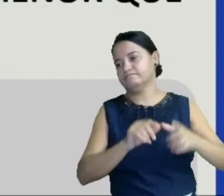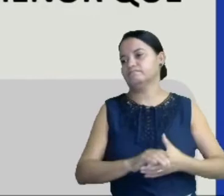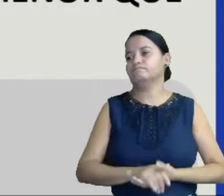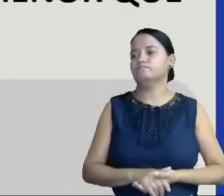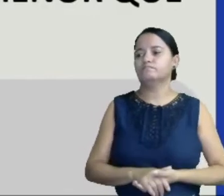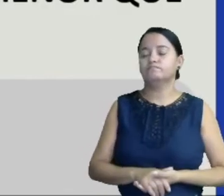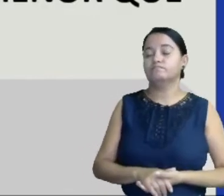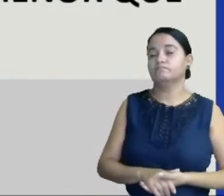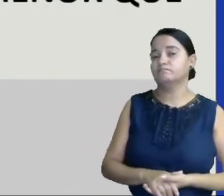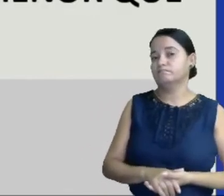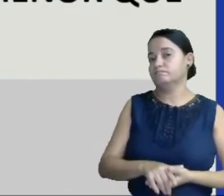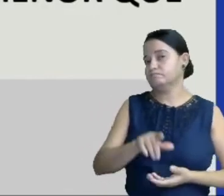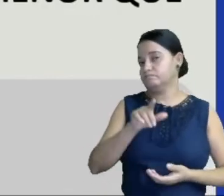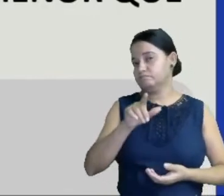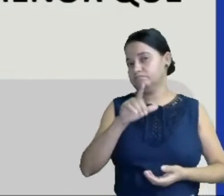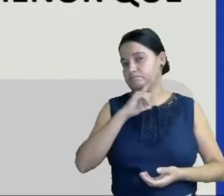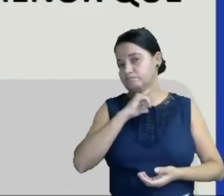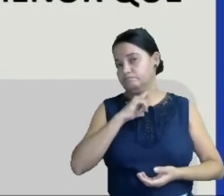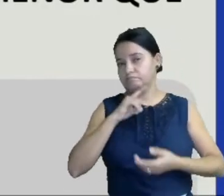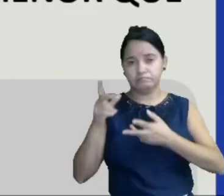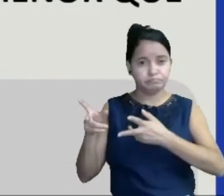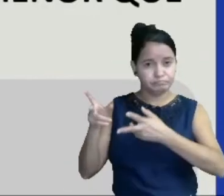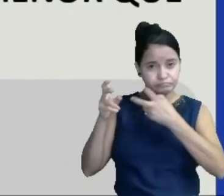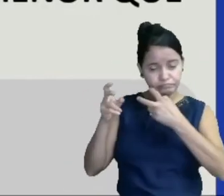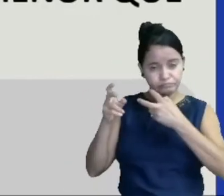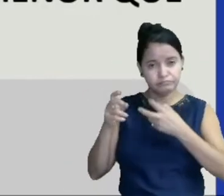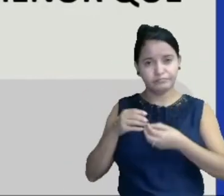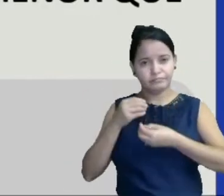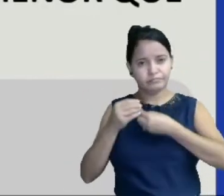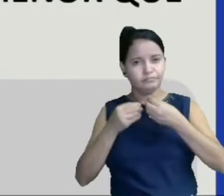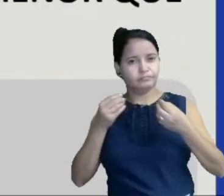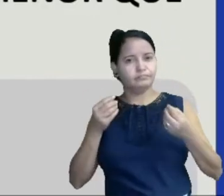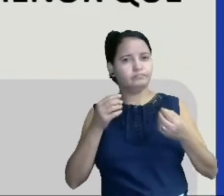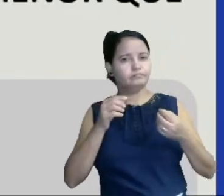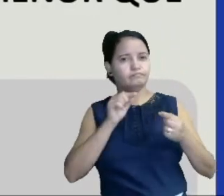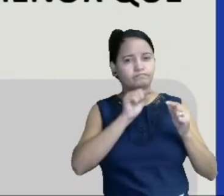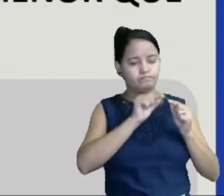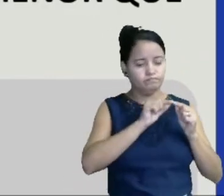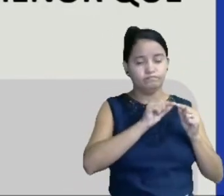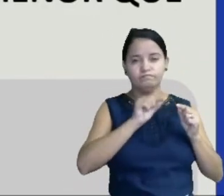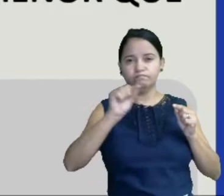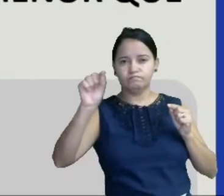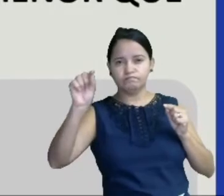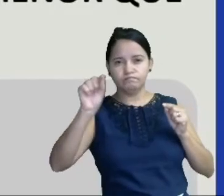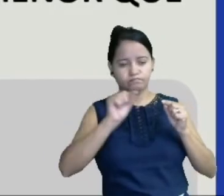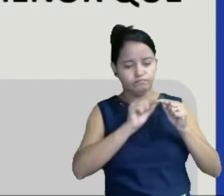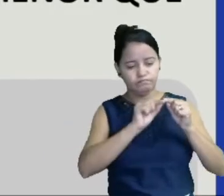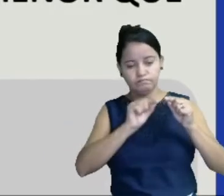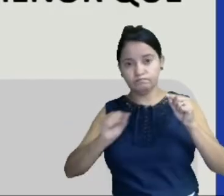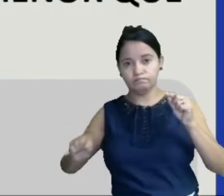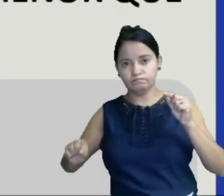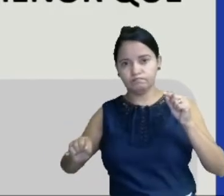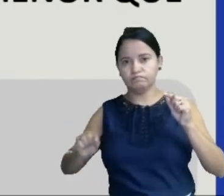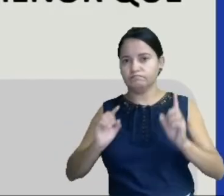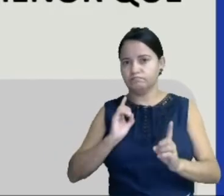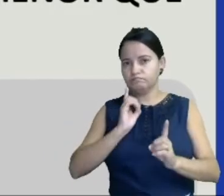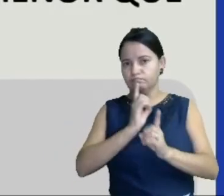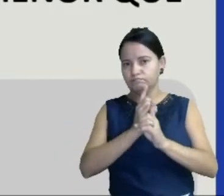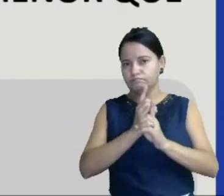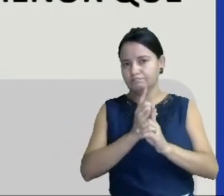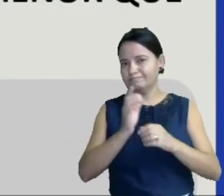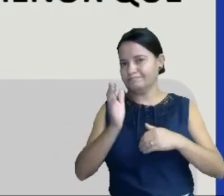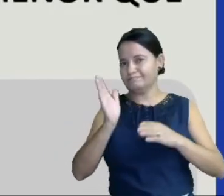observar aí a ponto de encontro desses dois desses dois segmentos aí é mais